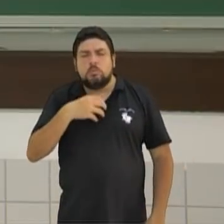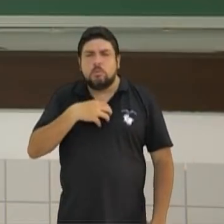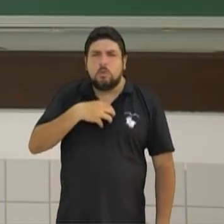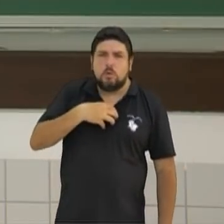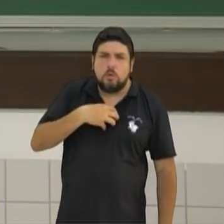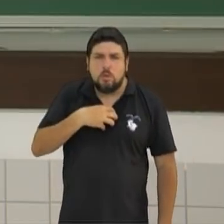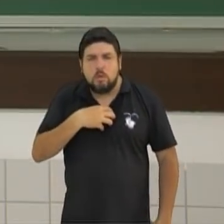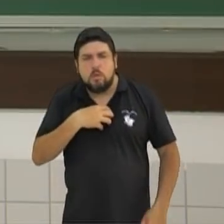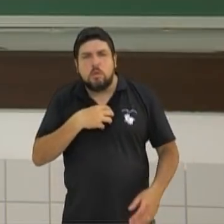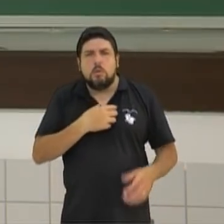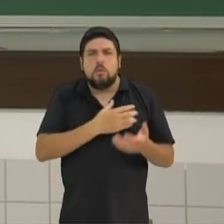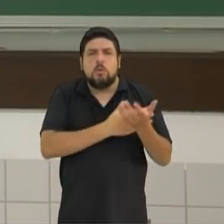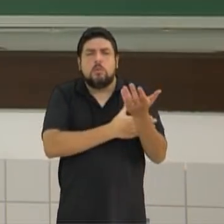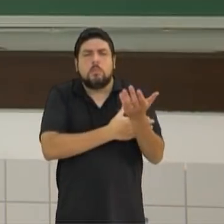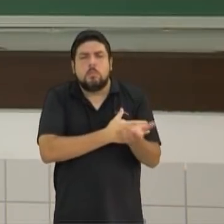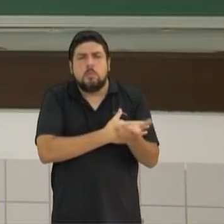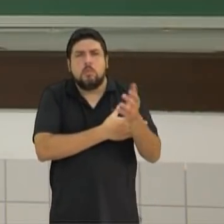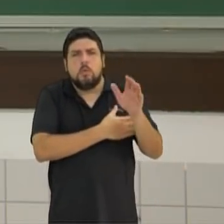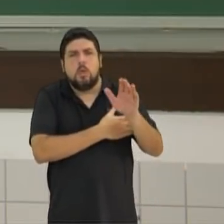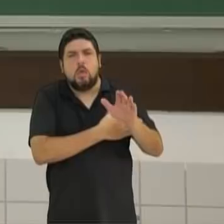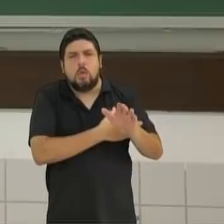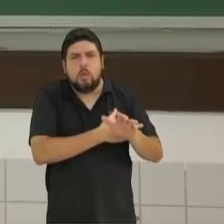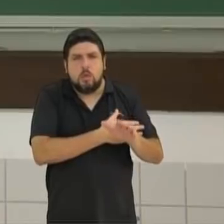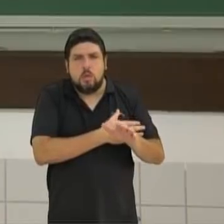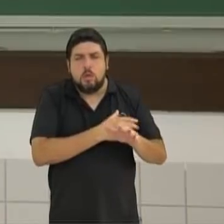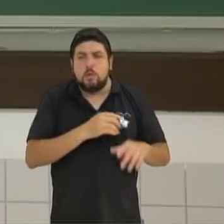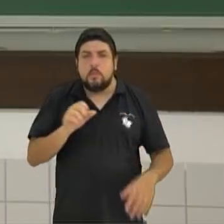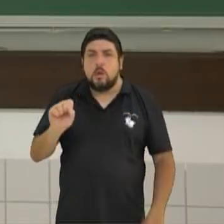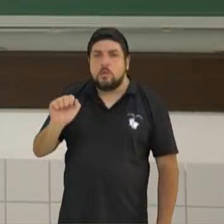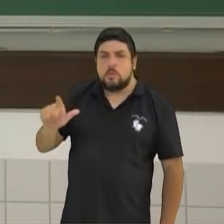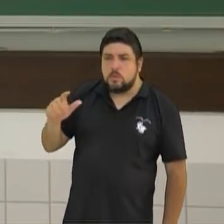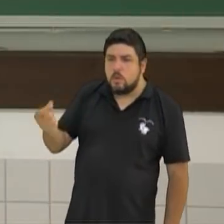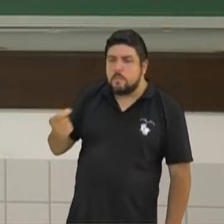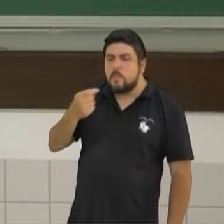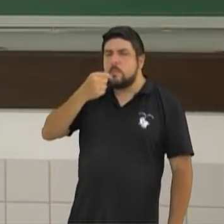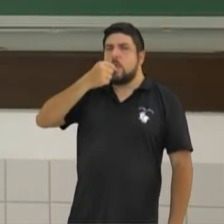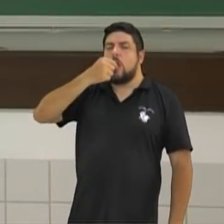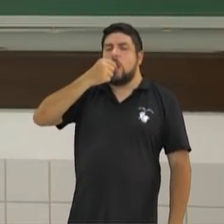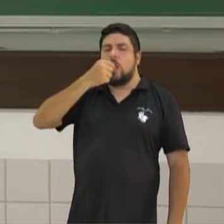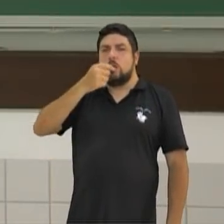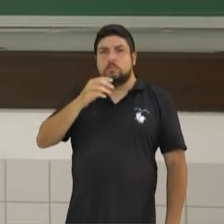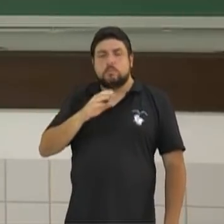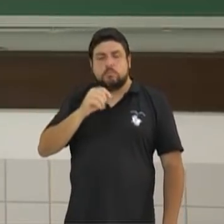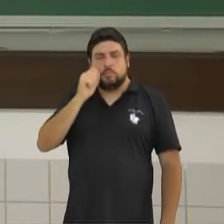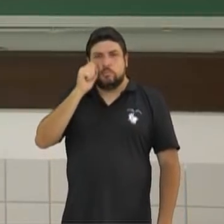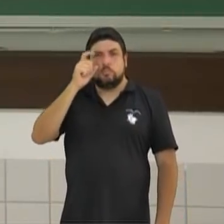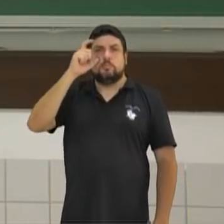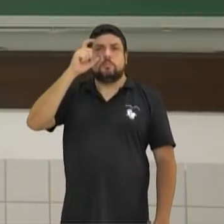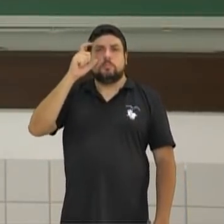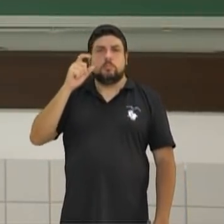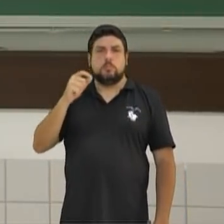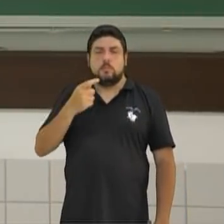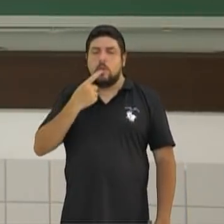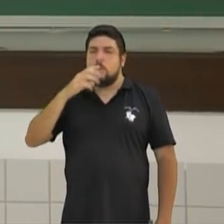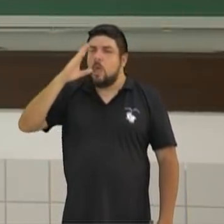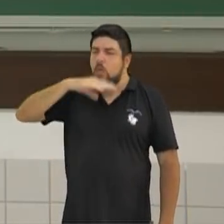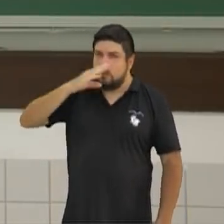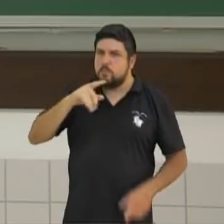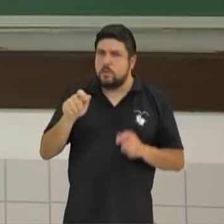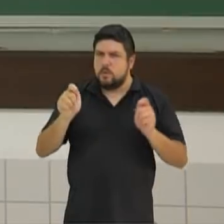com a pressão baixa, o que você faz? Você pega um pouco de sal e coloca embaixo da língua. Você também pode fazer isso com pimenta, mas eu não